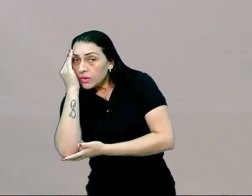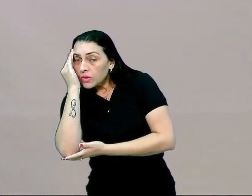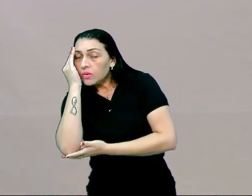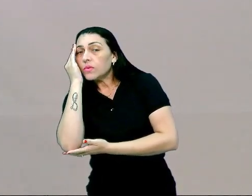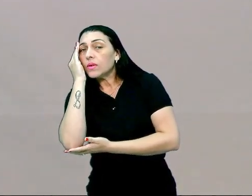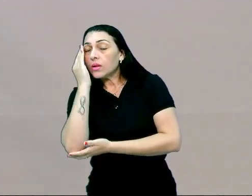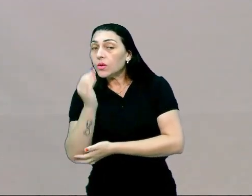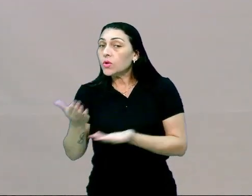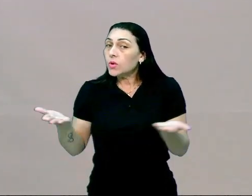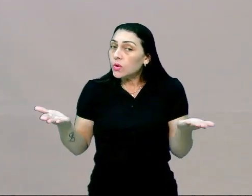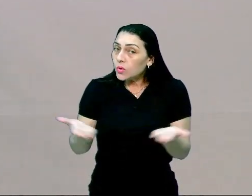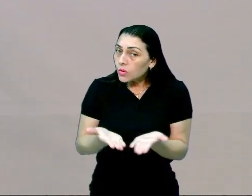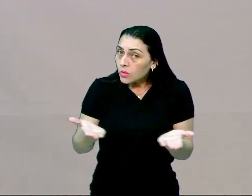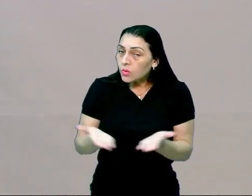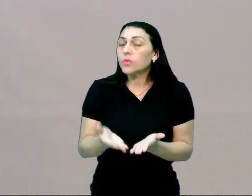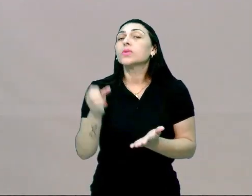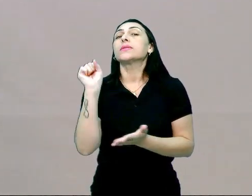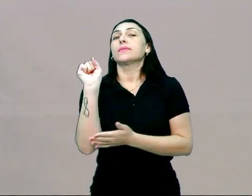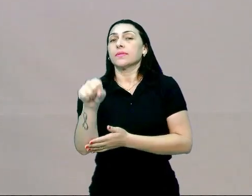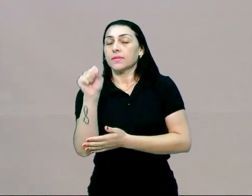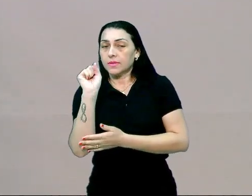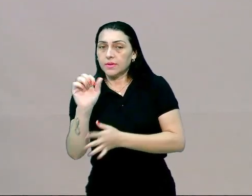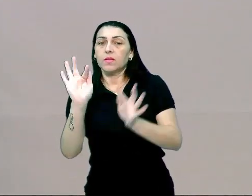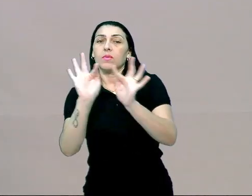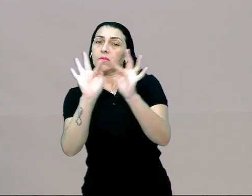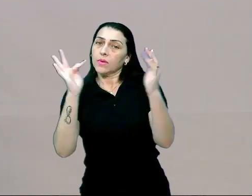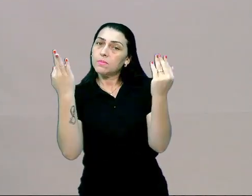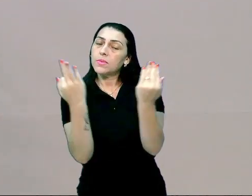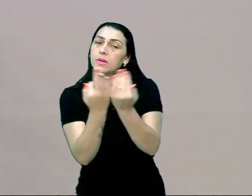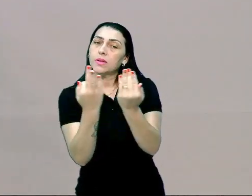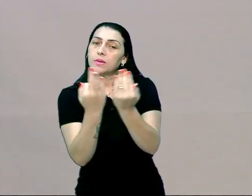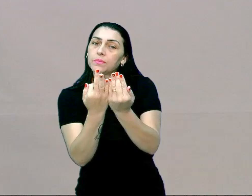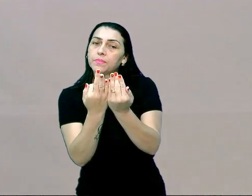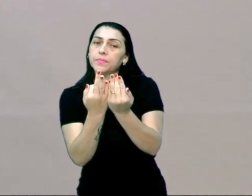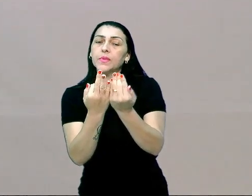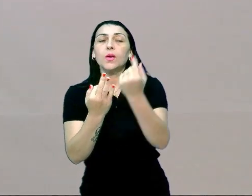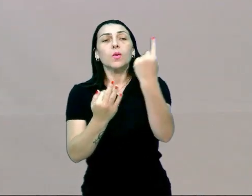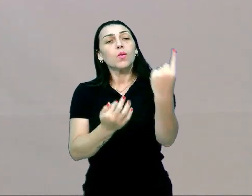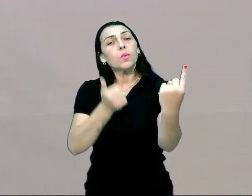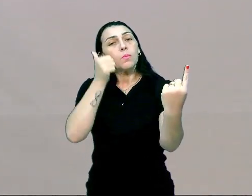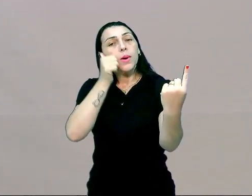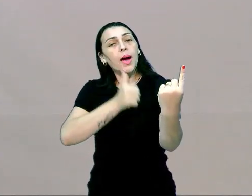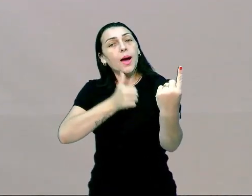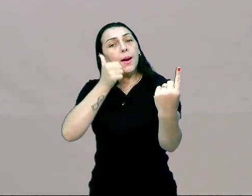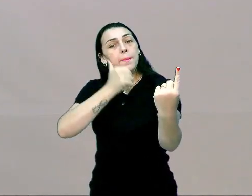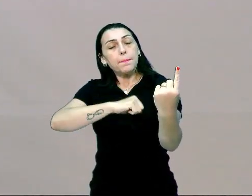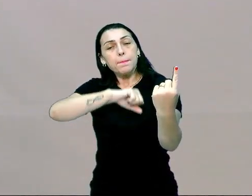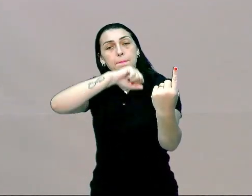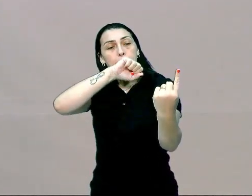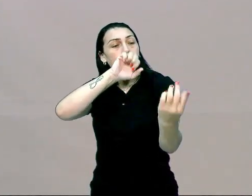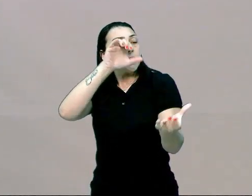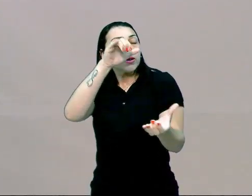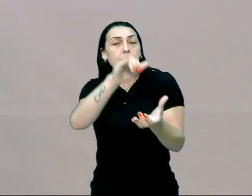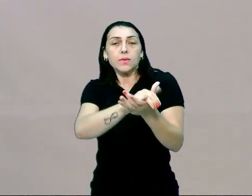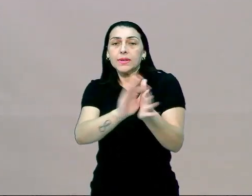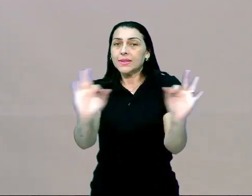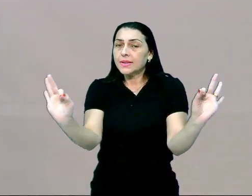na atualidade, correspondem sim a uma família. Uma mãe não